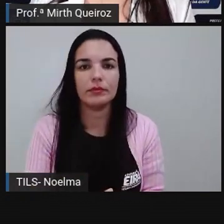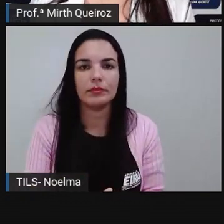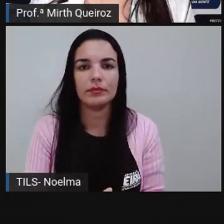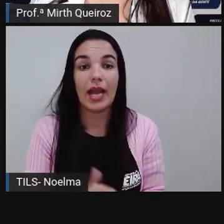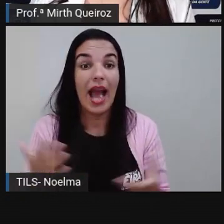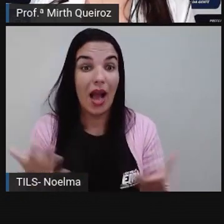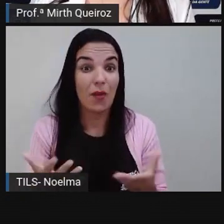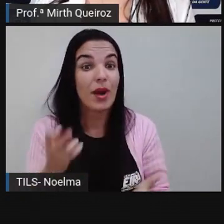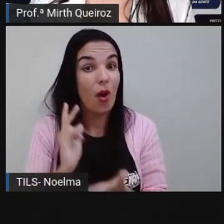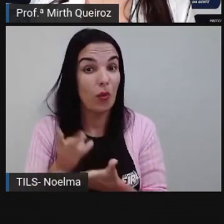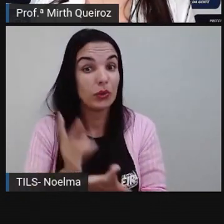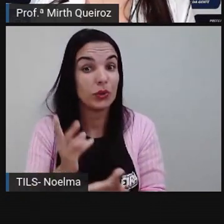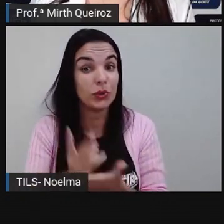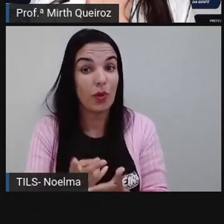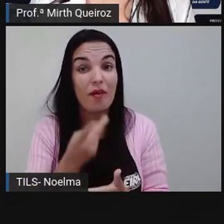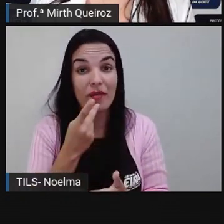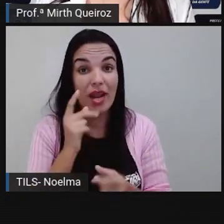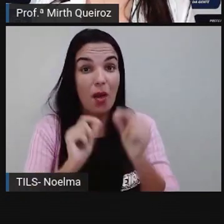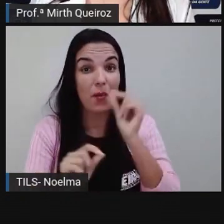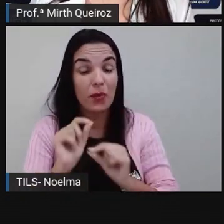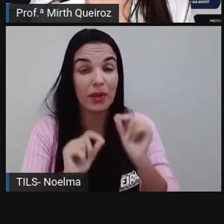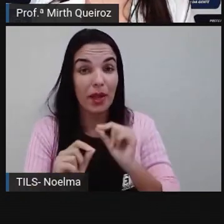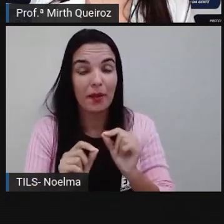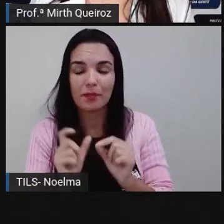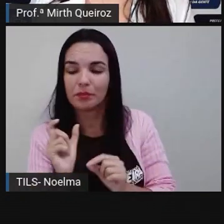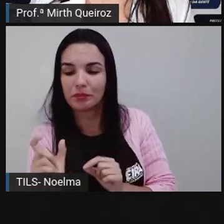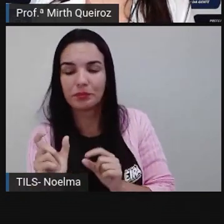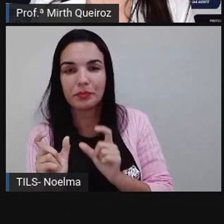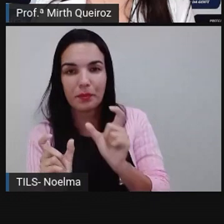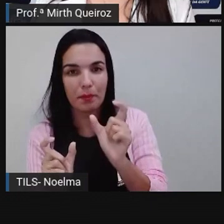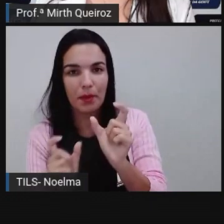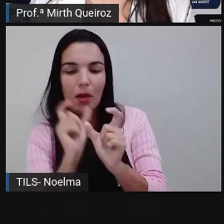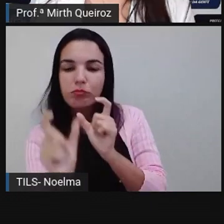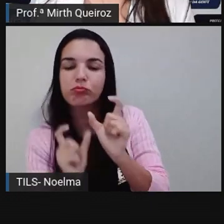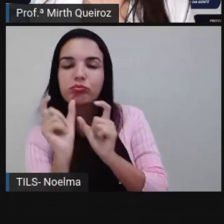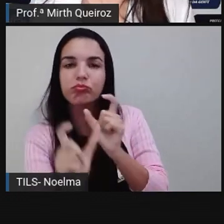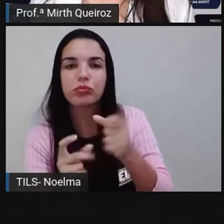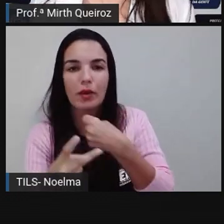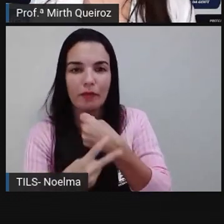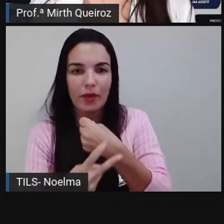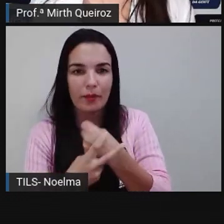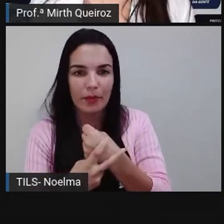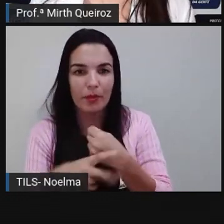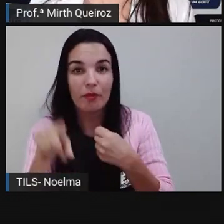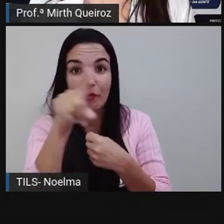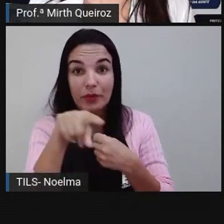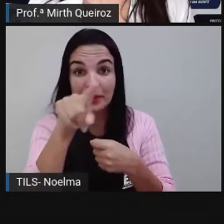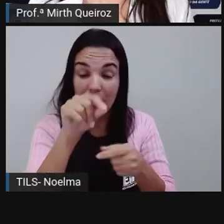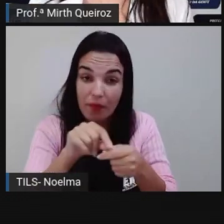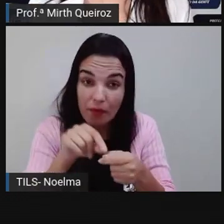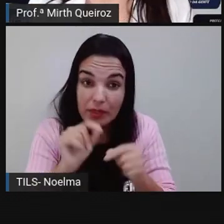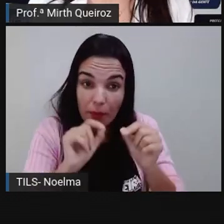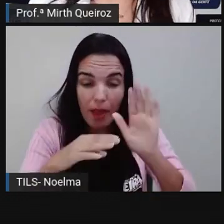E vamos continuar aí a falar sobre as conjugações. Vocês vão formar essa tabelinha aí no caderno de